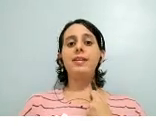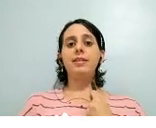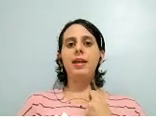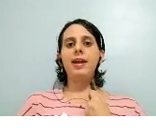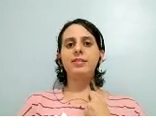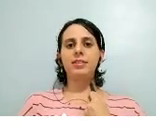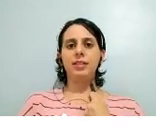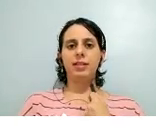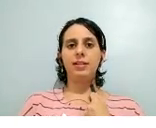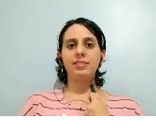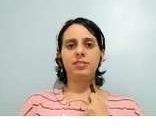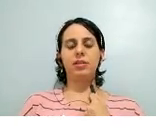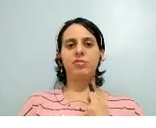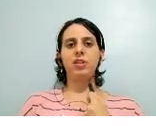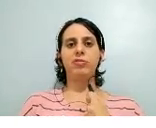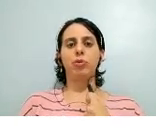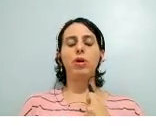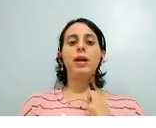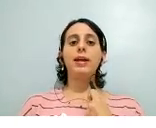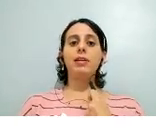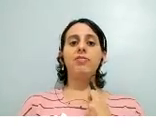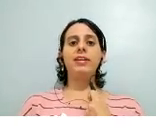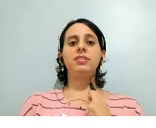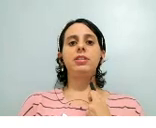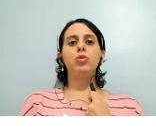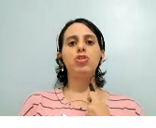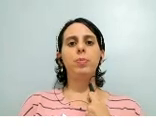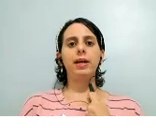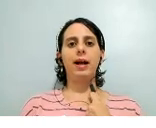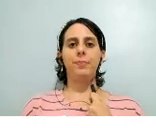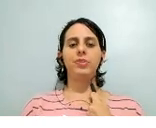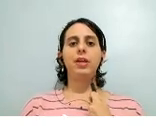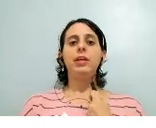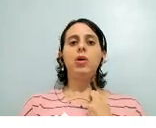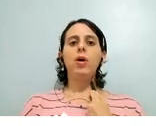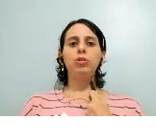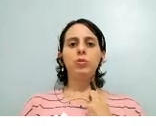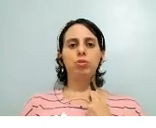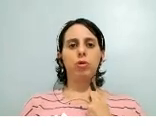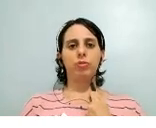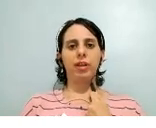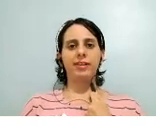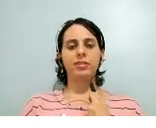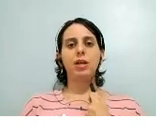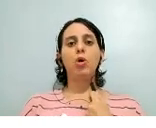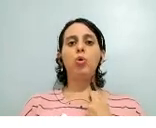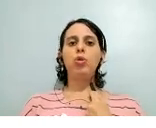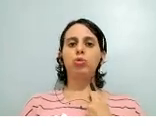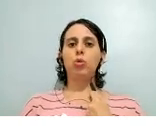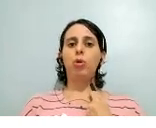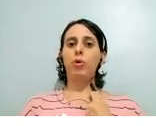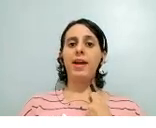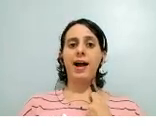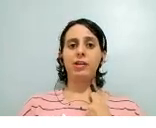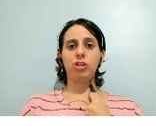E aí, nesse ser vivo, ele vai se multiplicar. E quando isso acontece, o